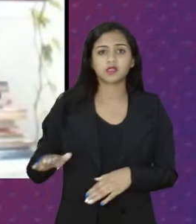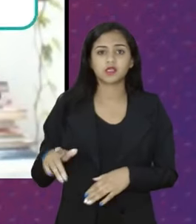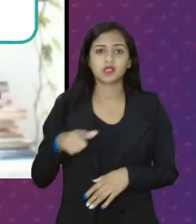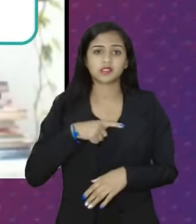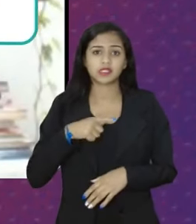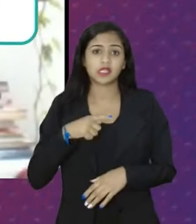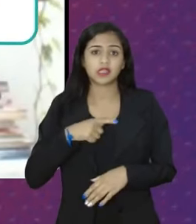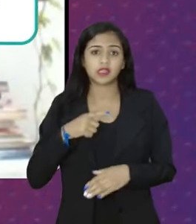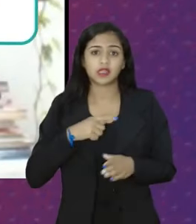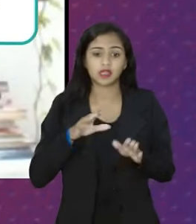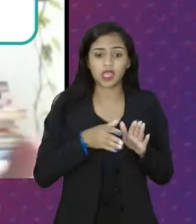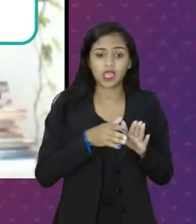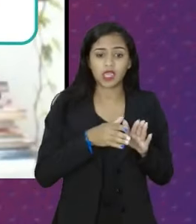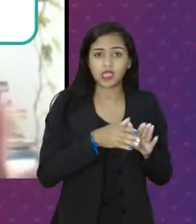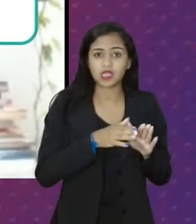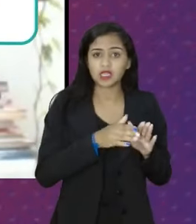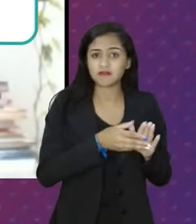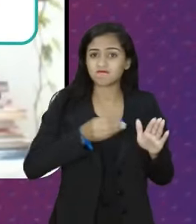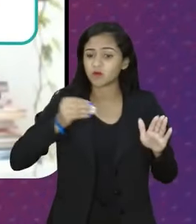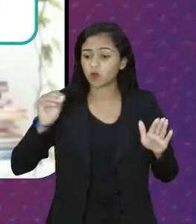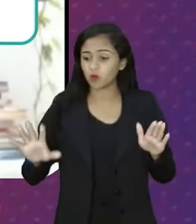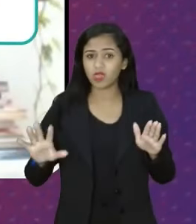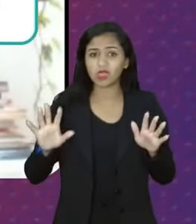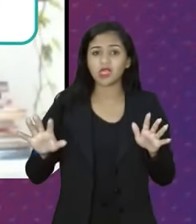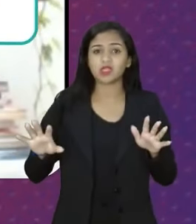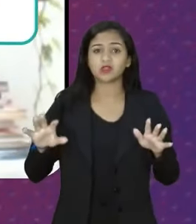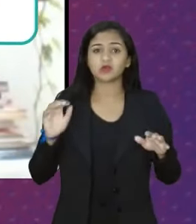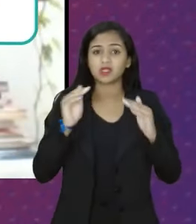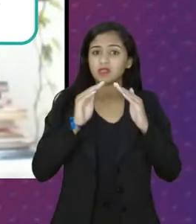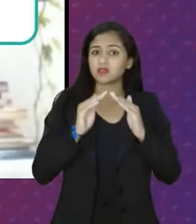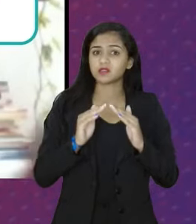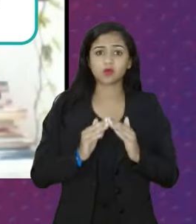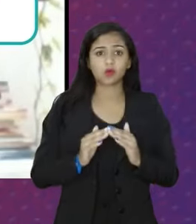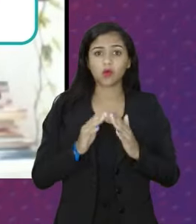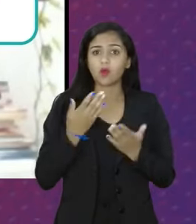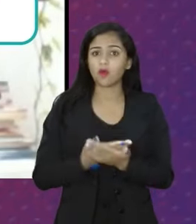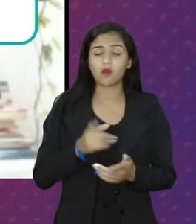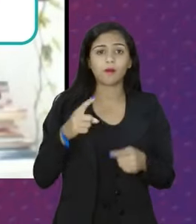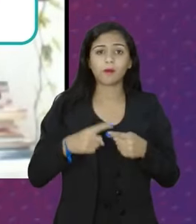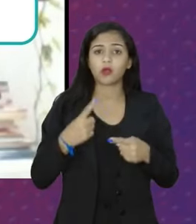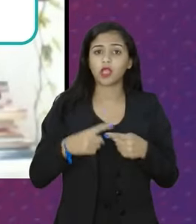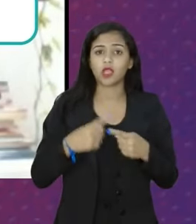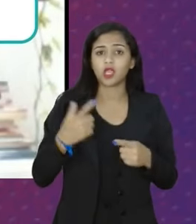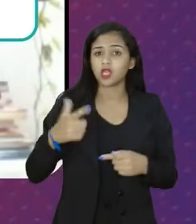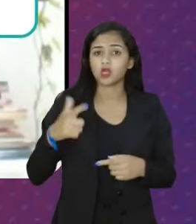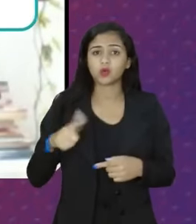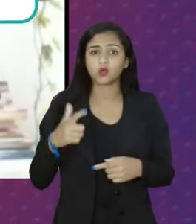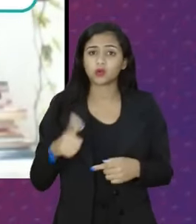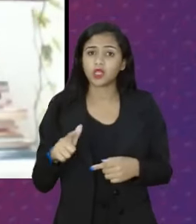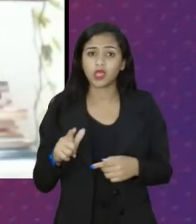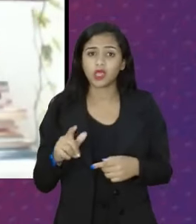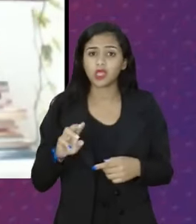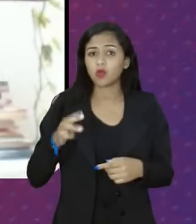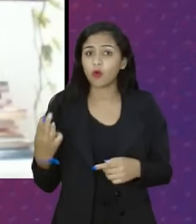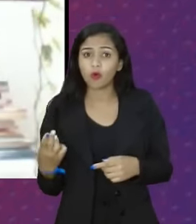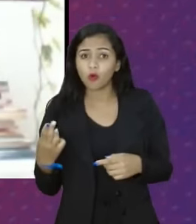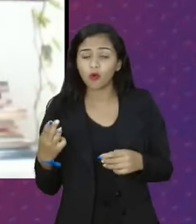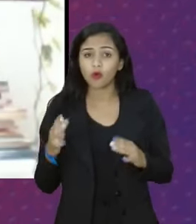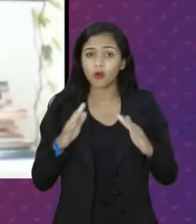estão fora da escola porque não existe vaga ou porque não tem creche perto da casa